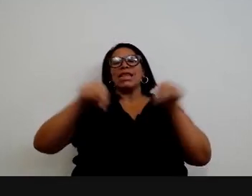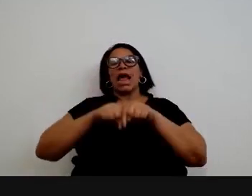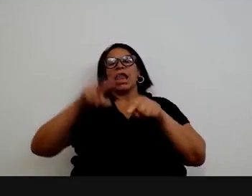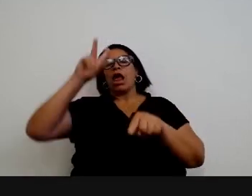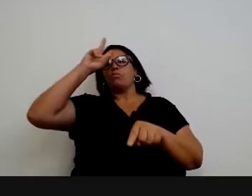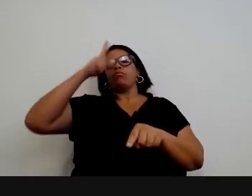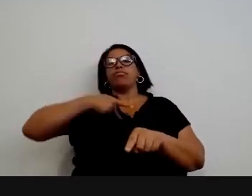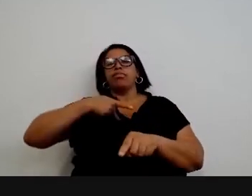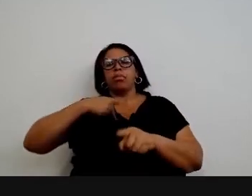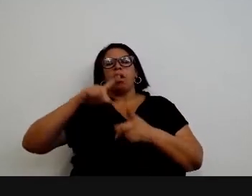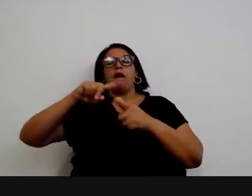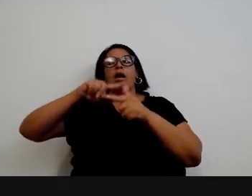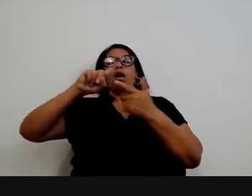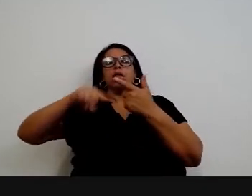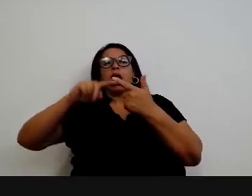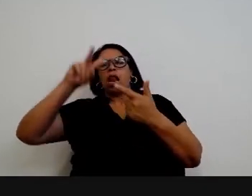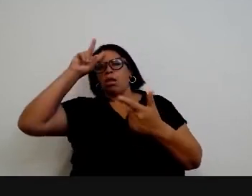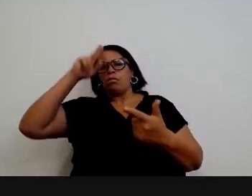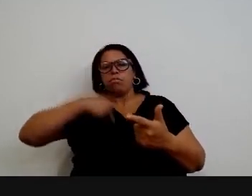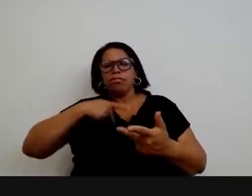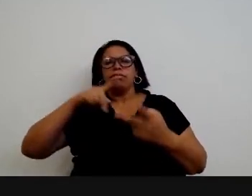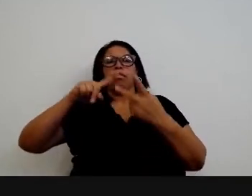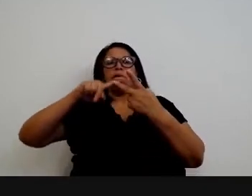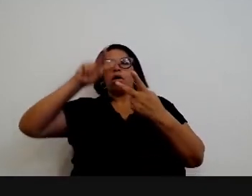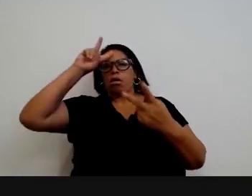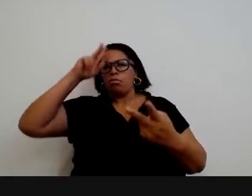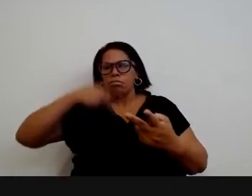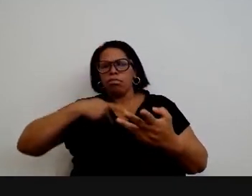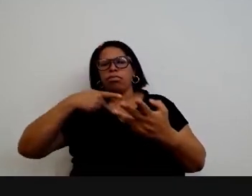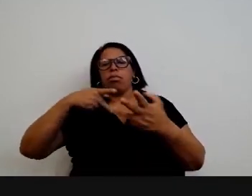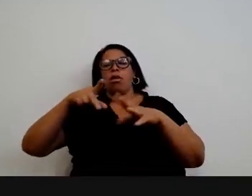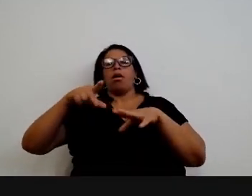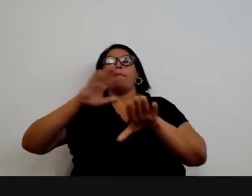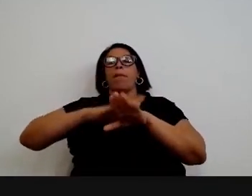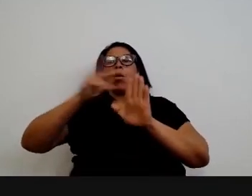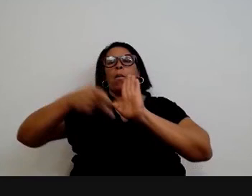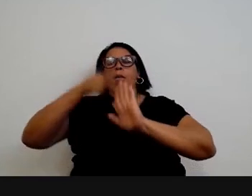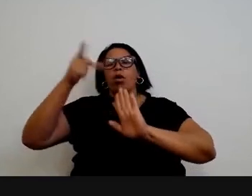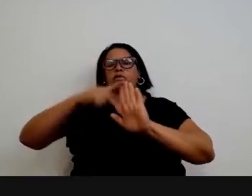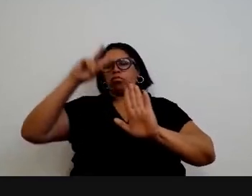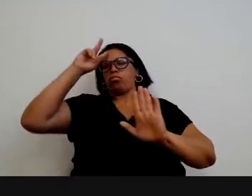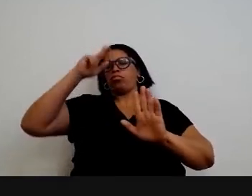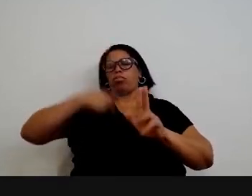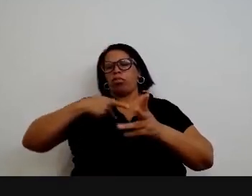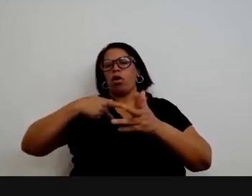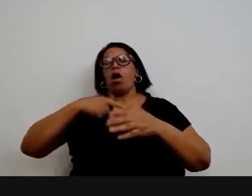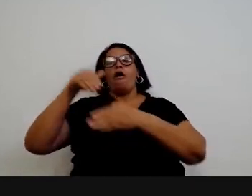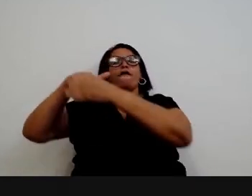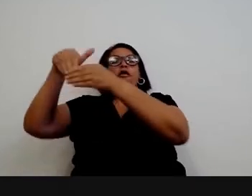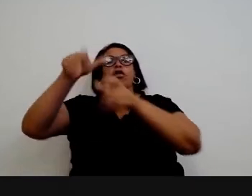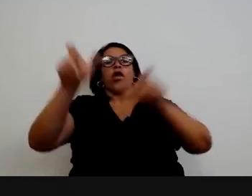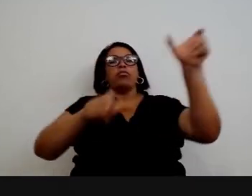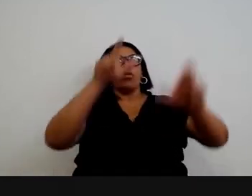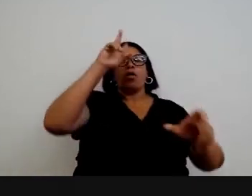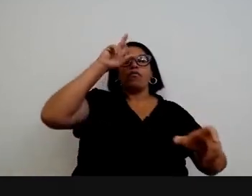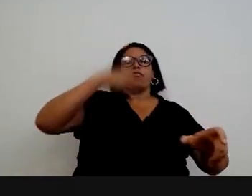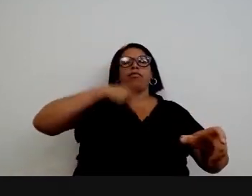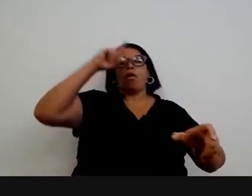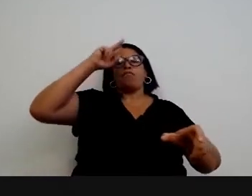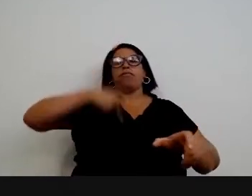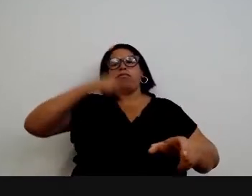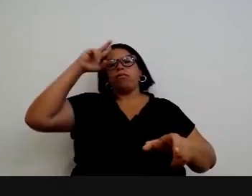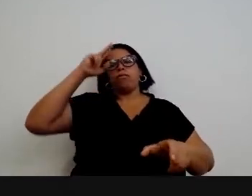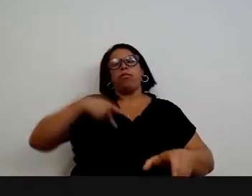o meu time, as minhas redes sociais, a minha forma, o meu projeto, o meu eleitorado. Sendo